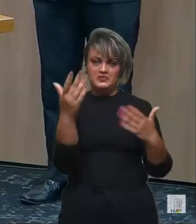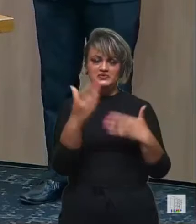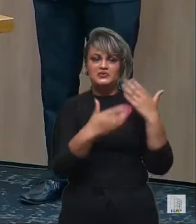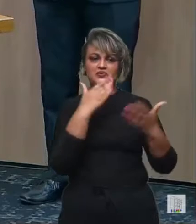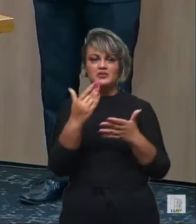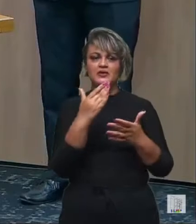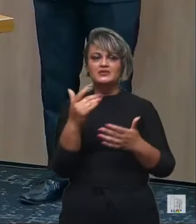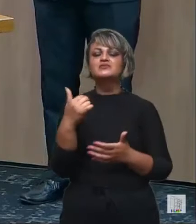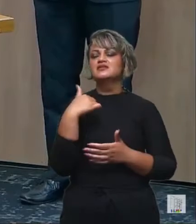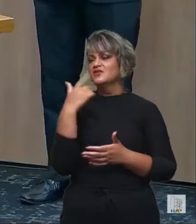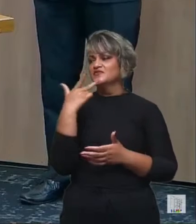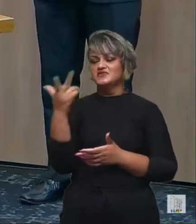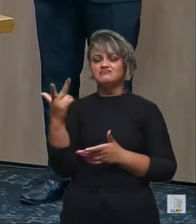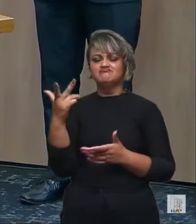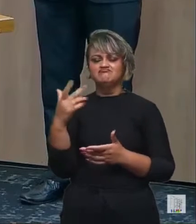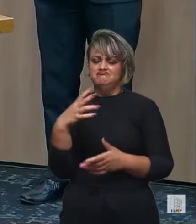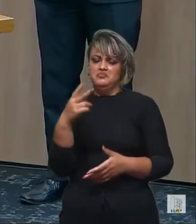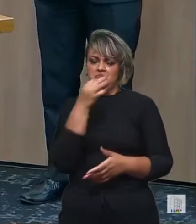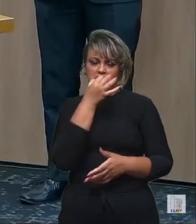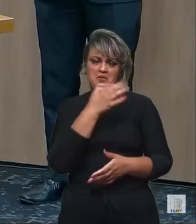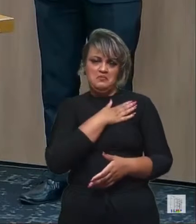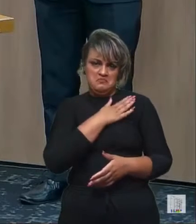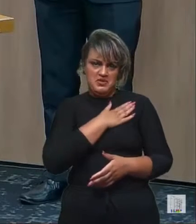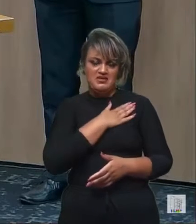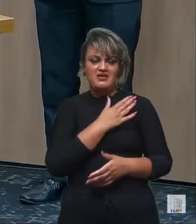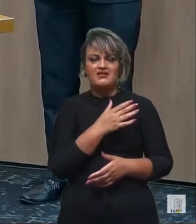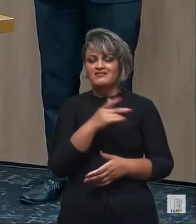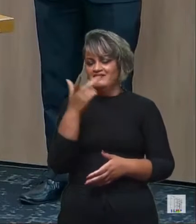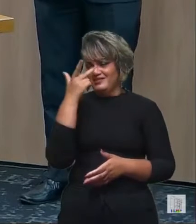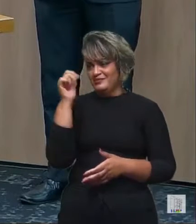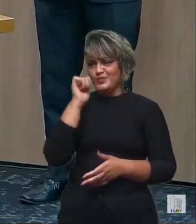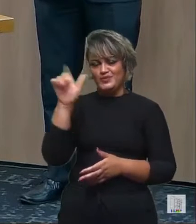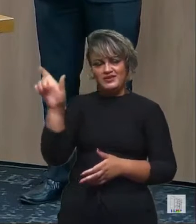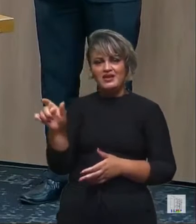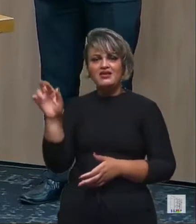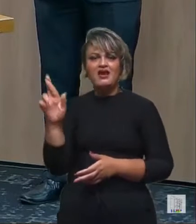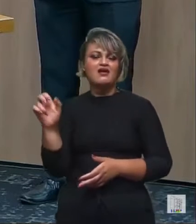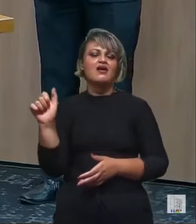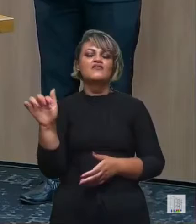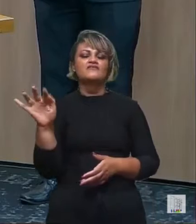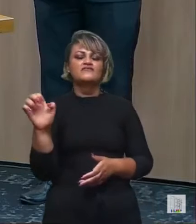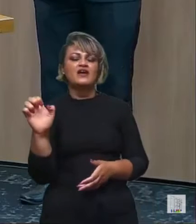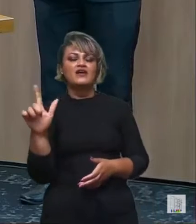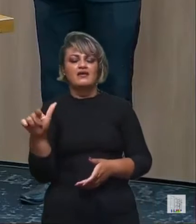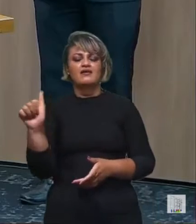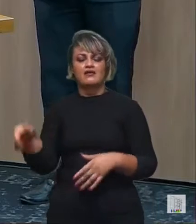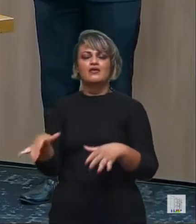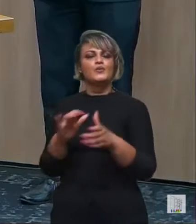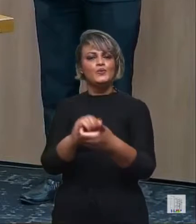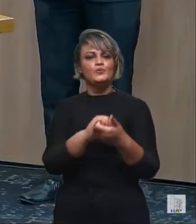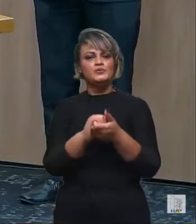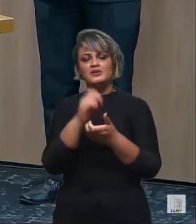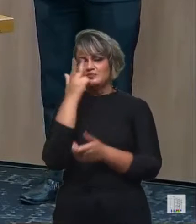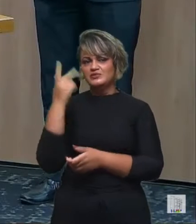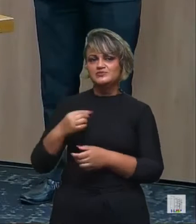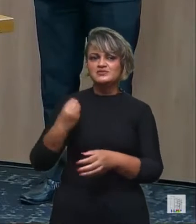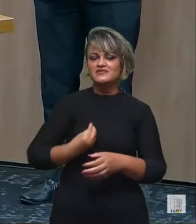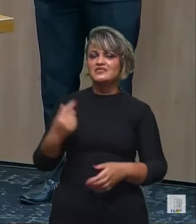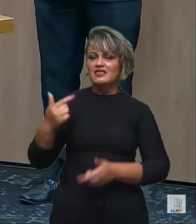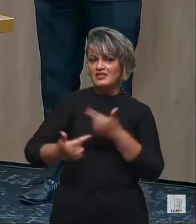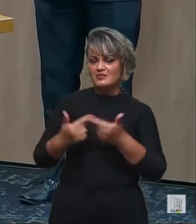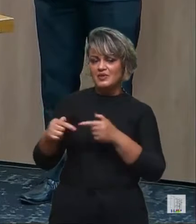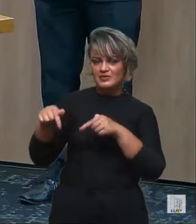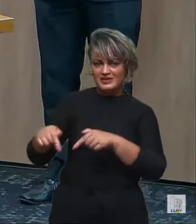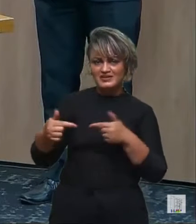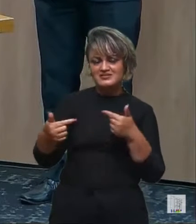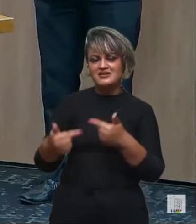aqui faço um registro muito particular e em nome da doutora Rafaela, eu quero cumprimentar todos os colegas que trabalharam nessa